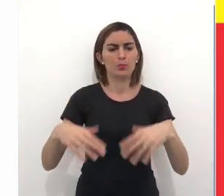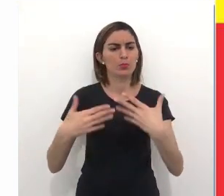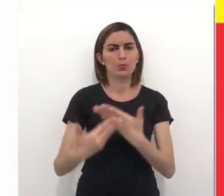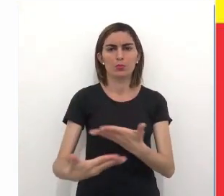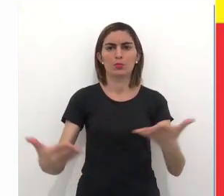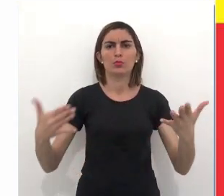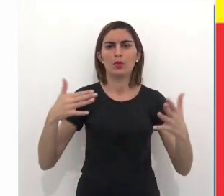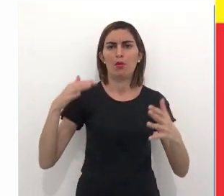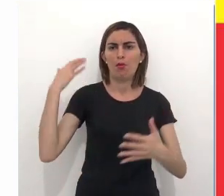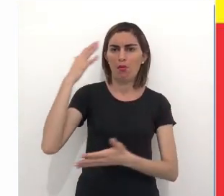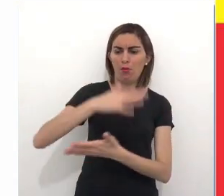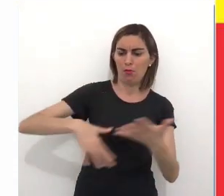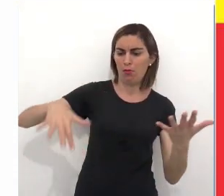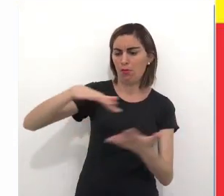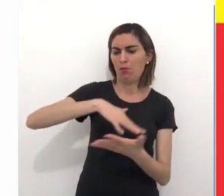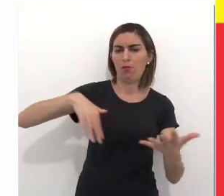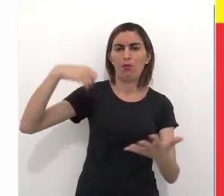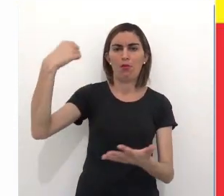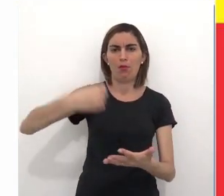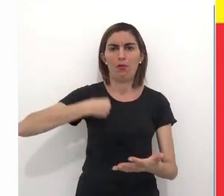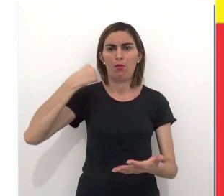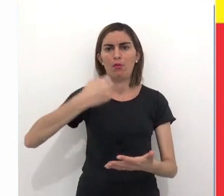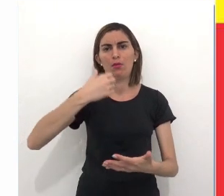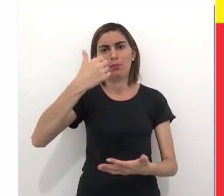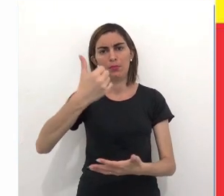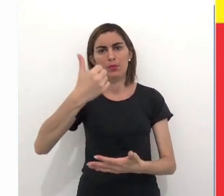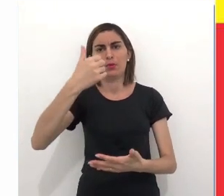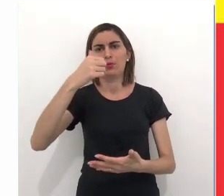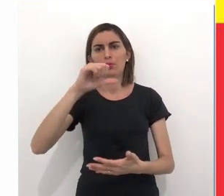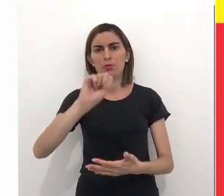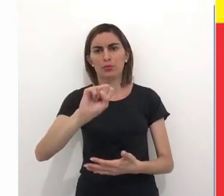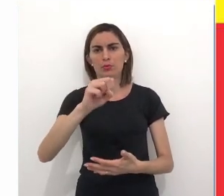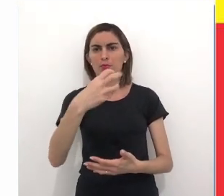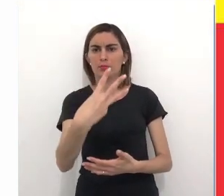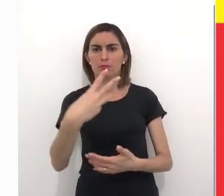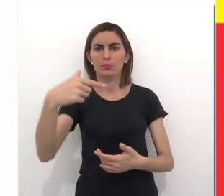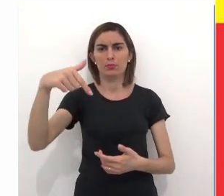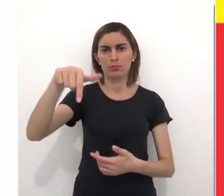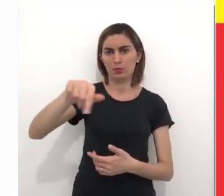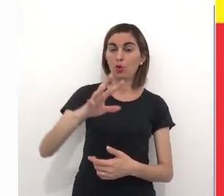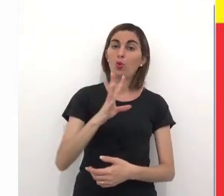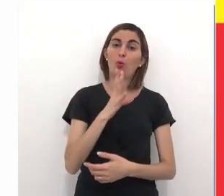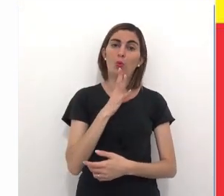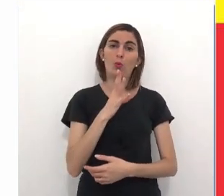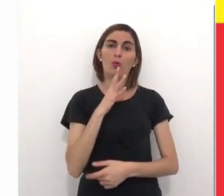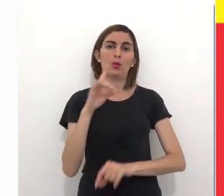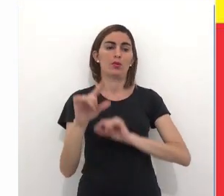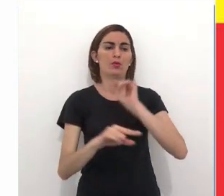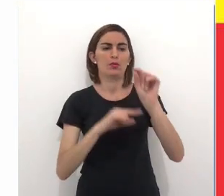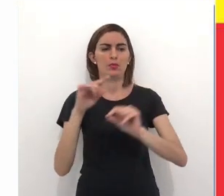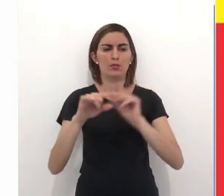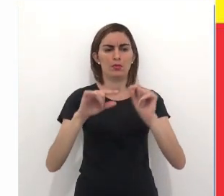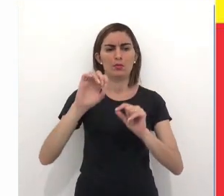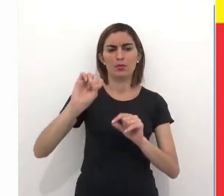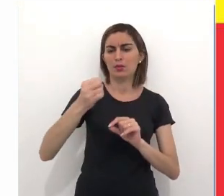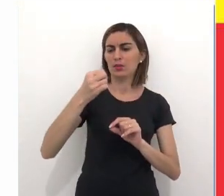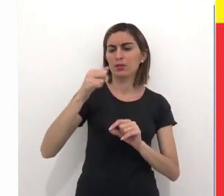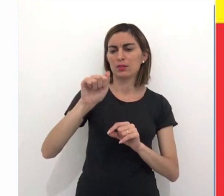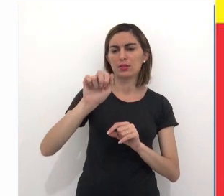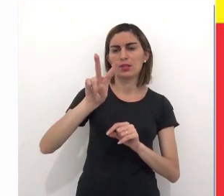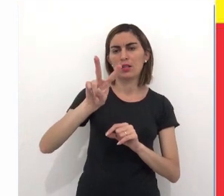que provocaram a revolta maior de 1837, conhecida